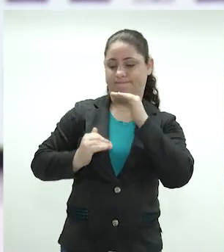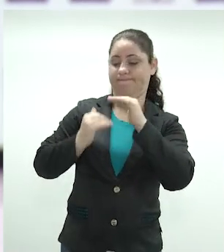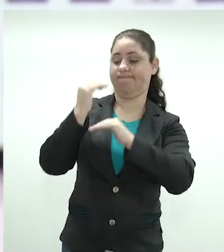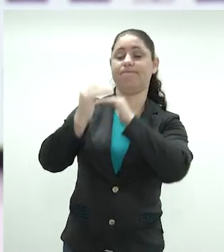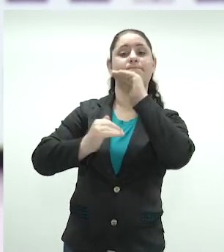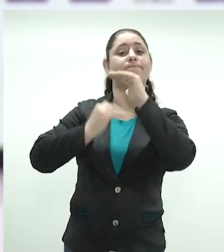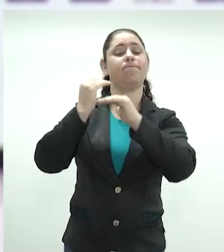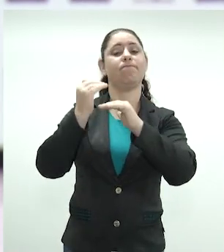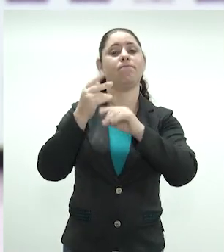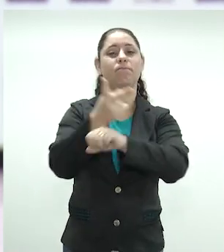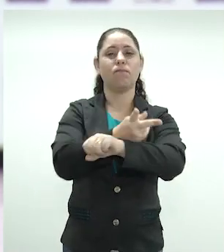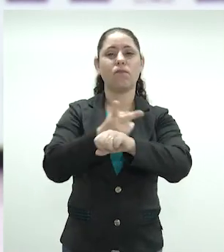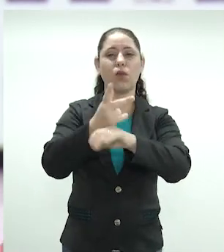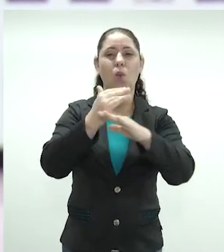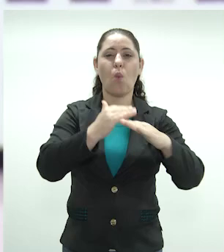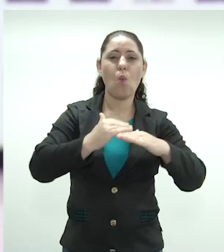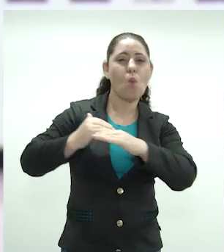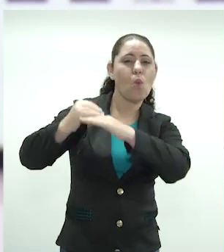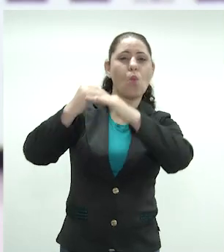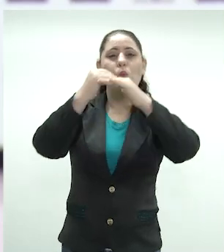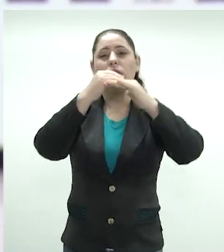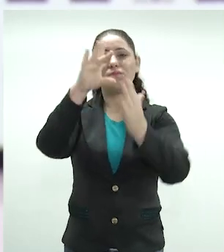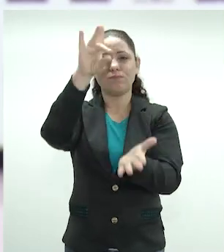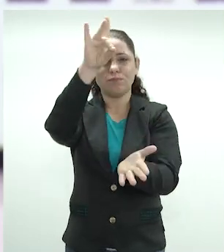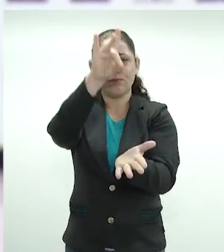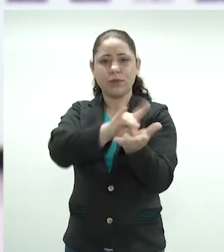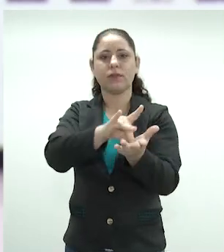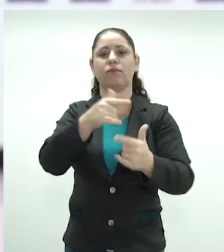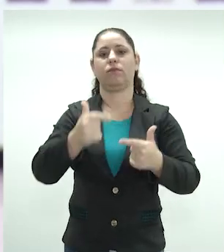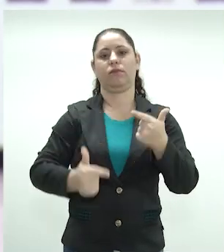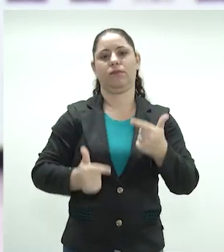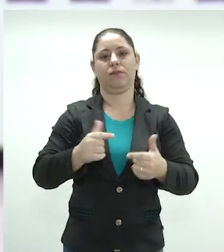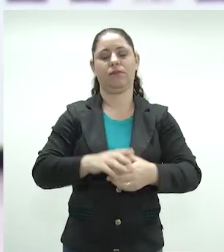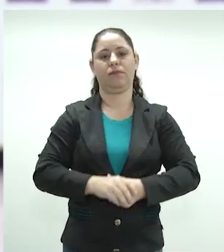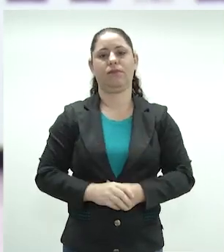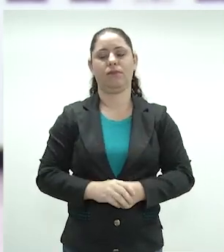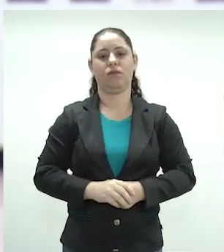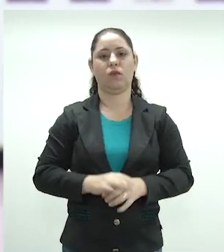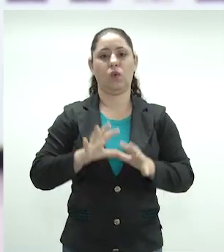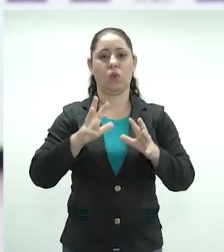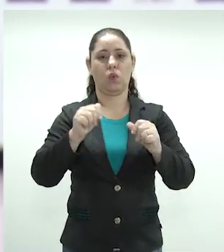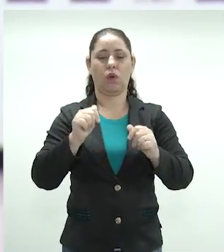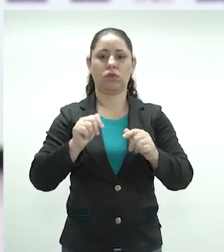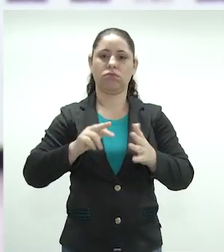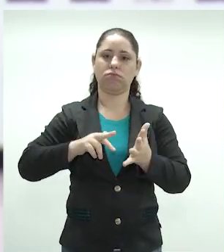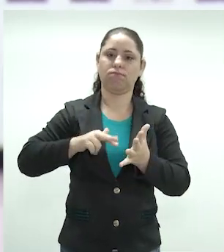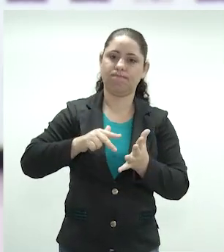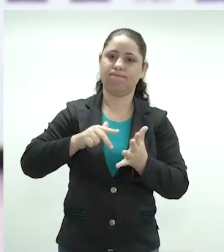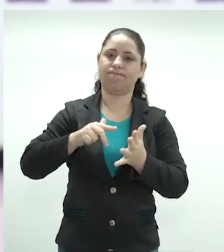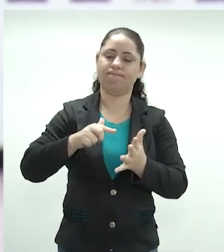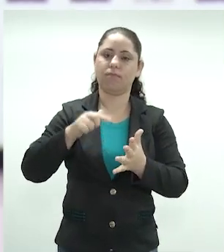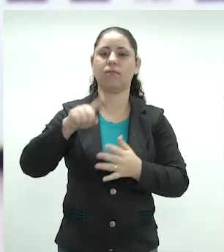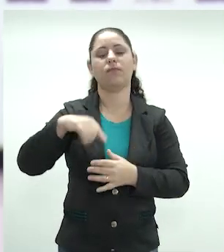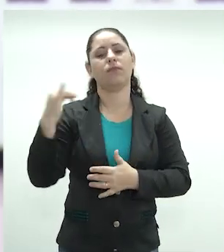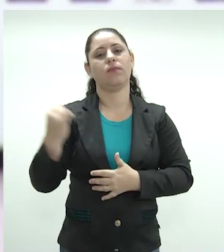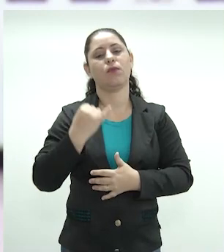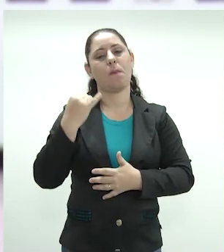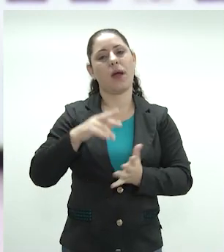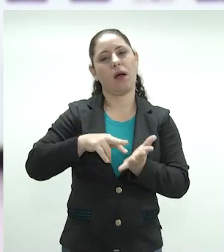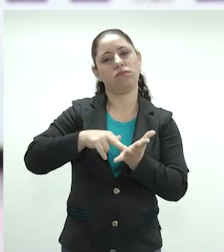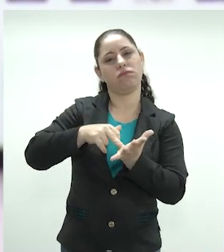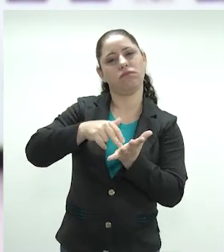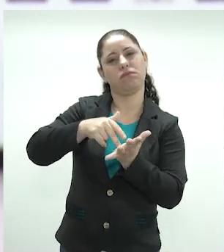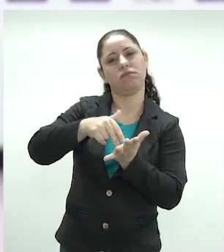avançar na busca por uma igualdade efetiva na política. Todo passo é importante, mas